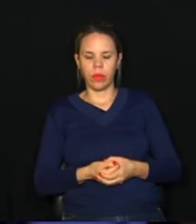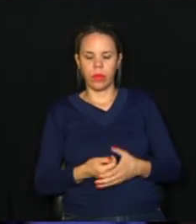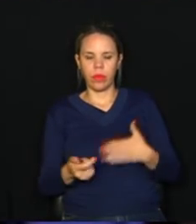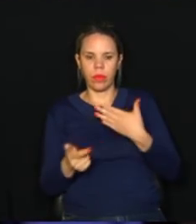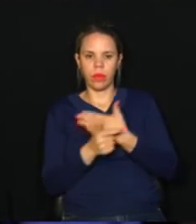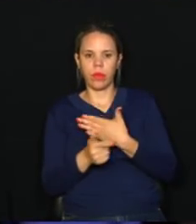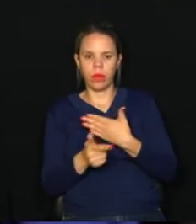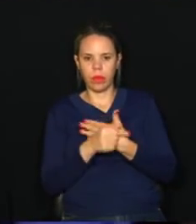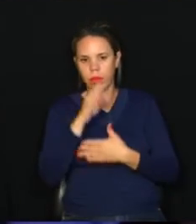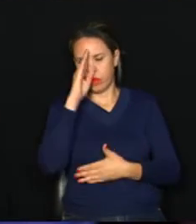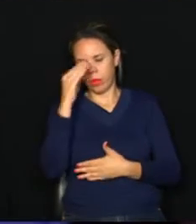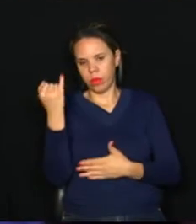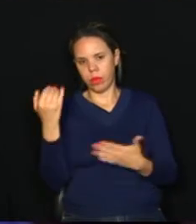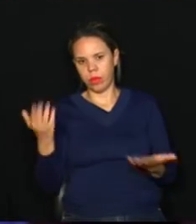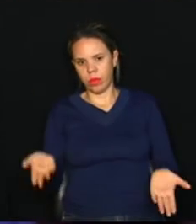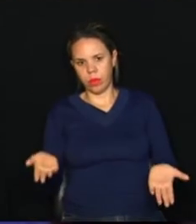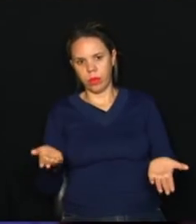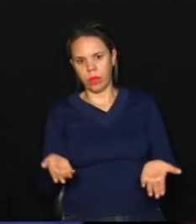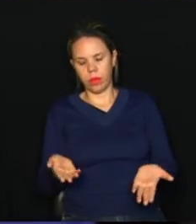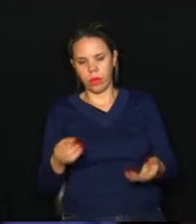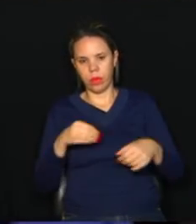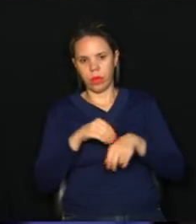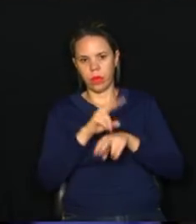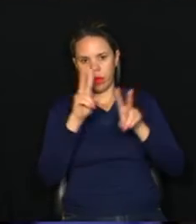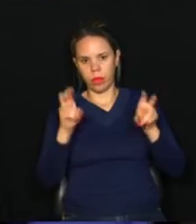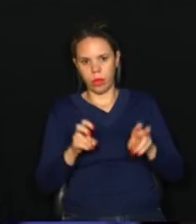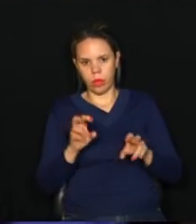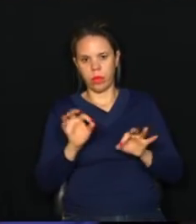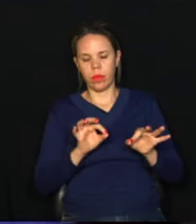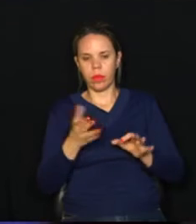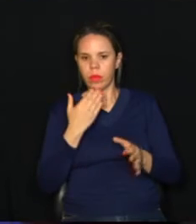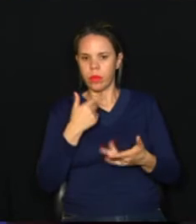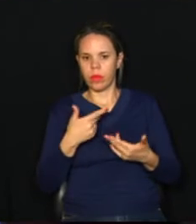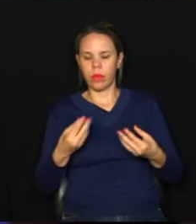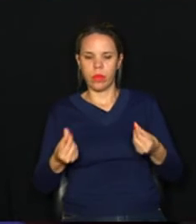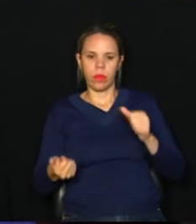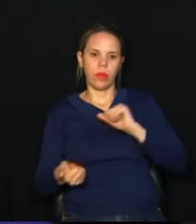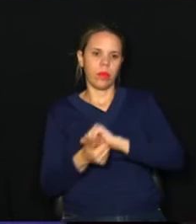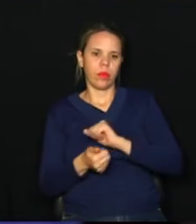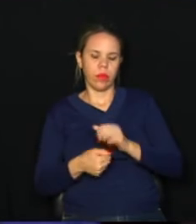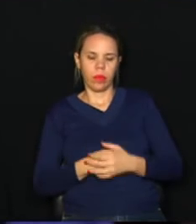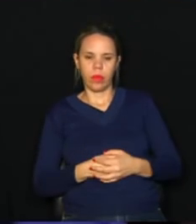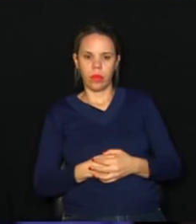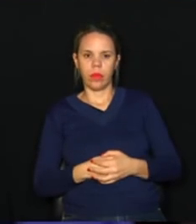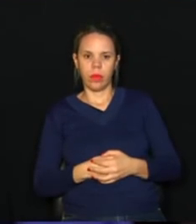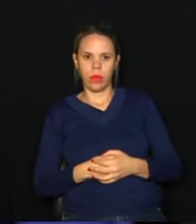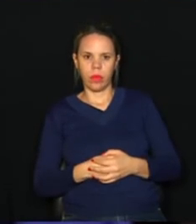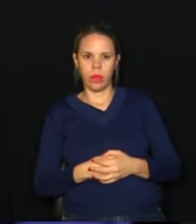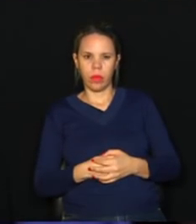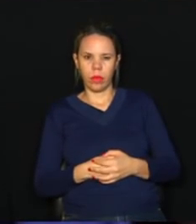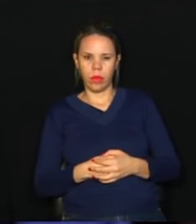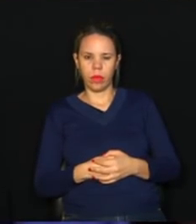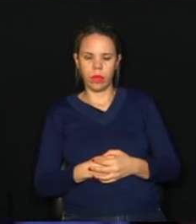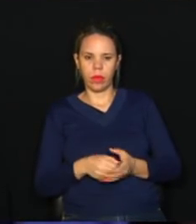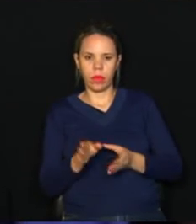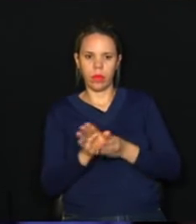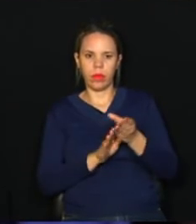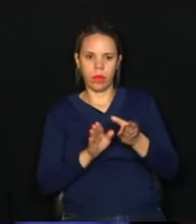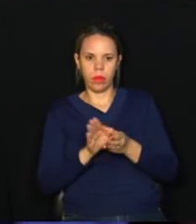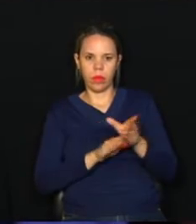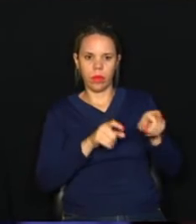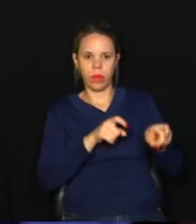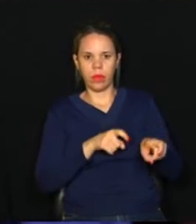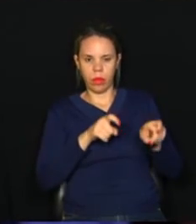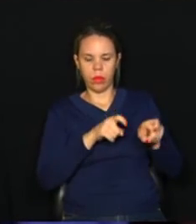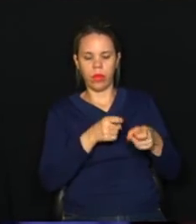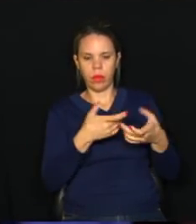papel fundamental quando trata de produzir alimentos de qualidade, de orientar